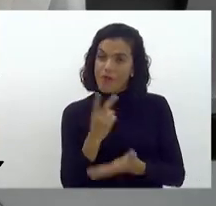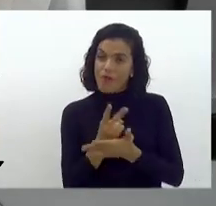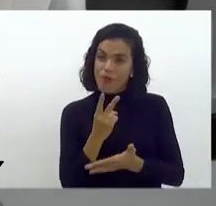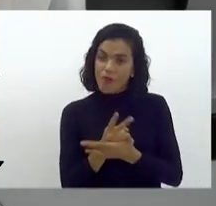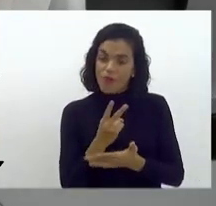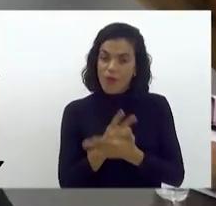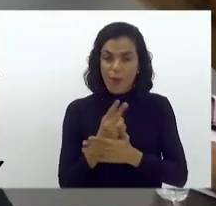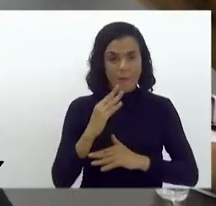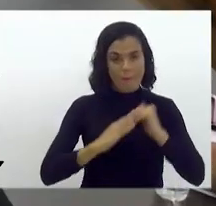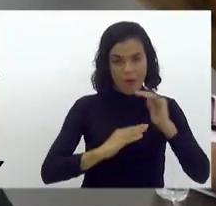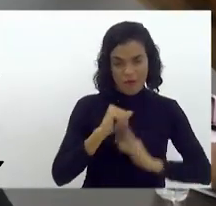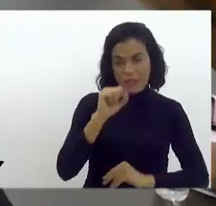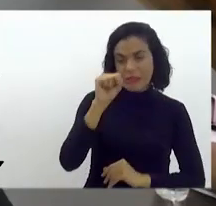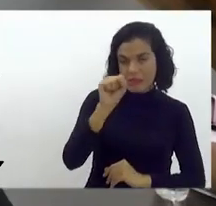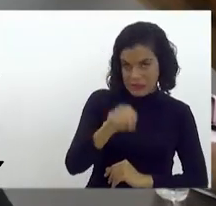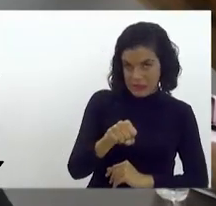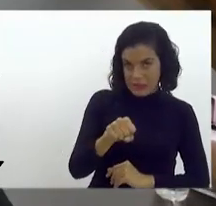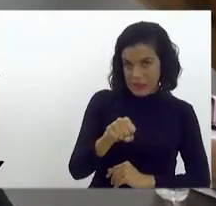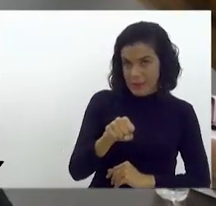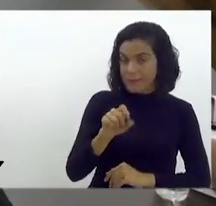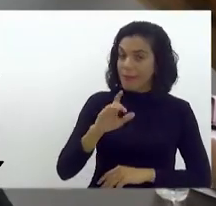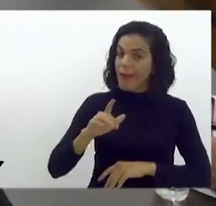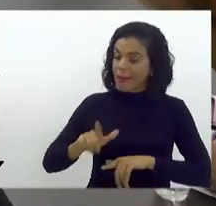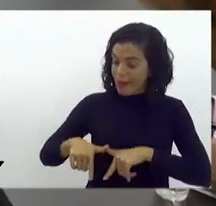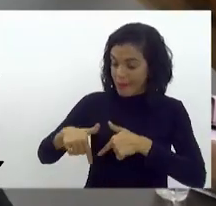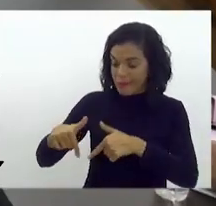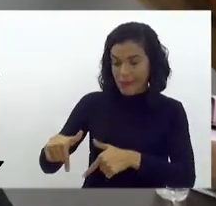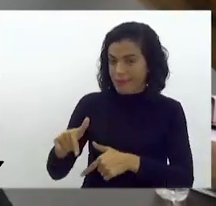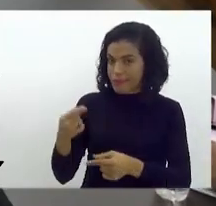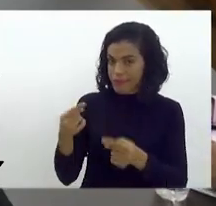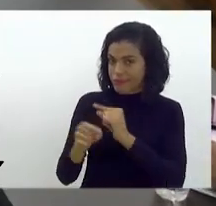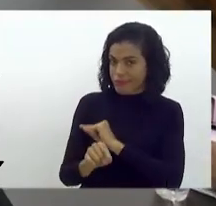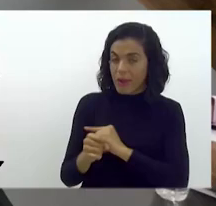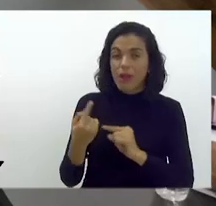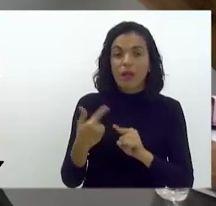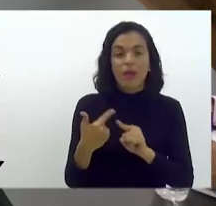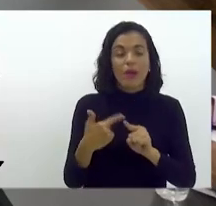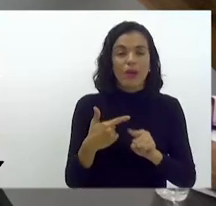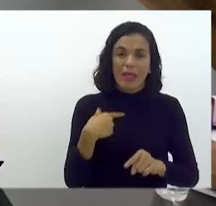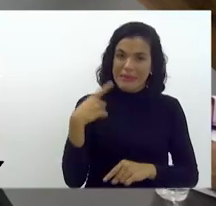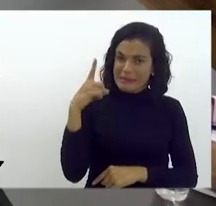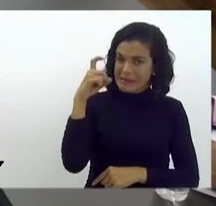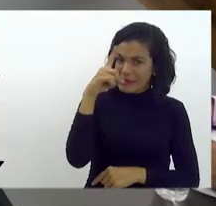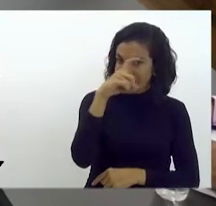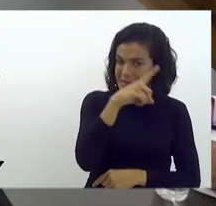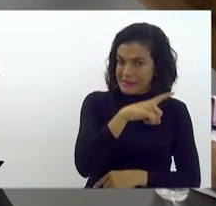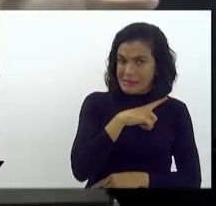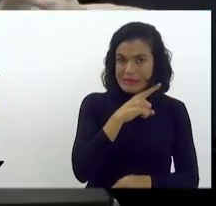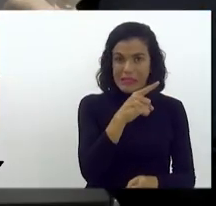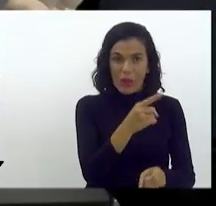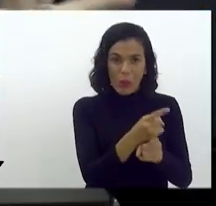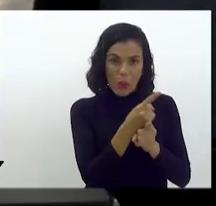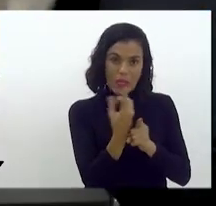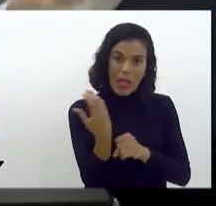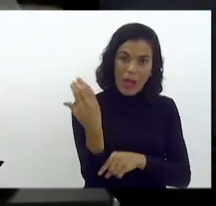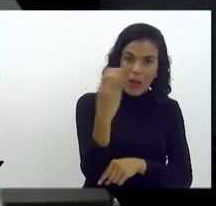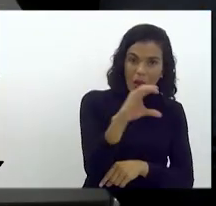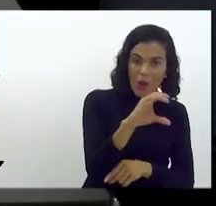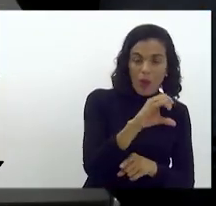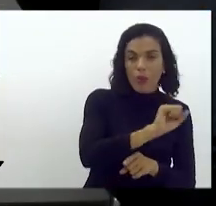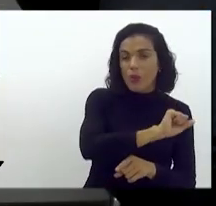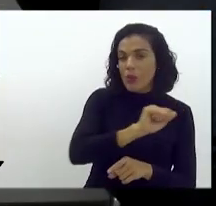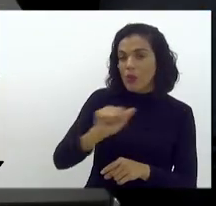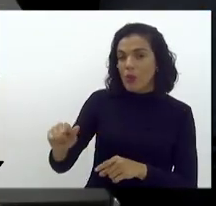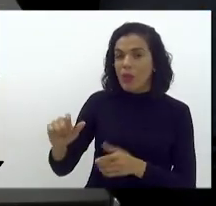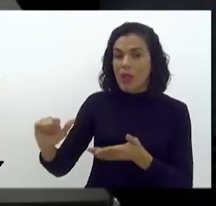Tecnicamente sim na prática não vai ser viável porque é muito mais difícil ele encontrar a postagem do que ele